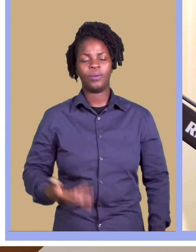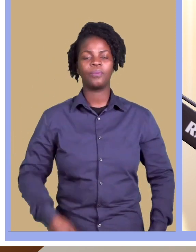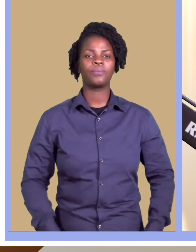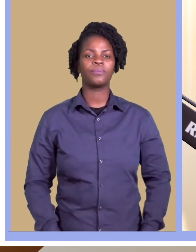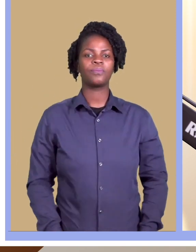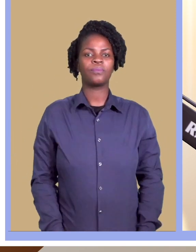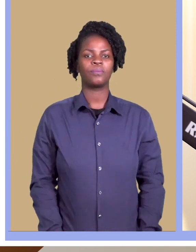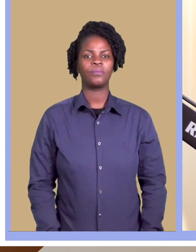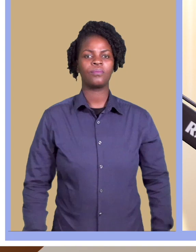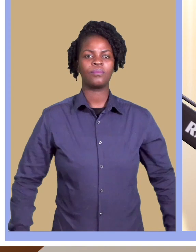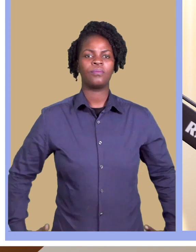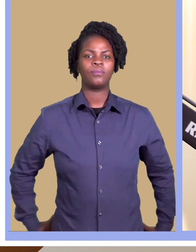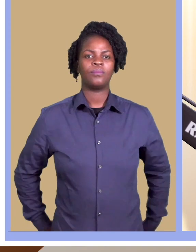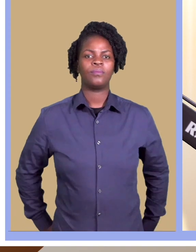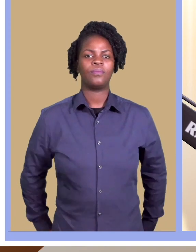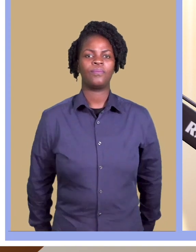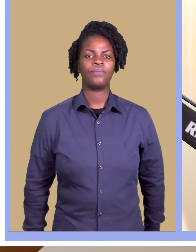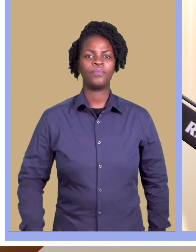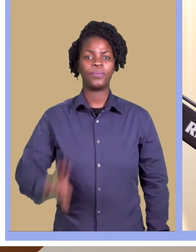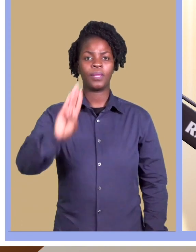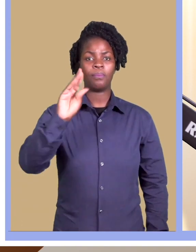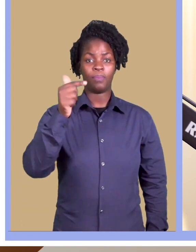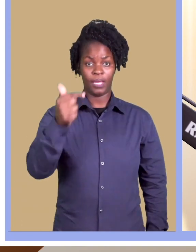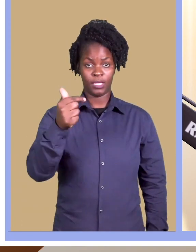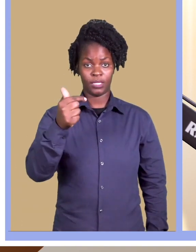o BATA, a TV Surdo,